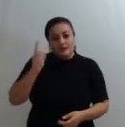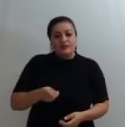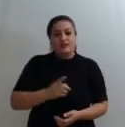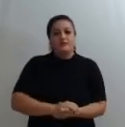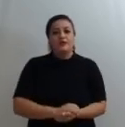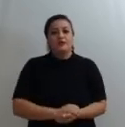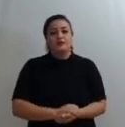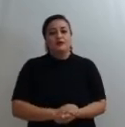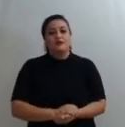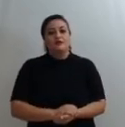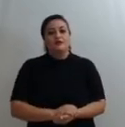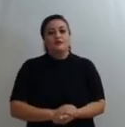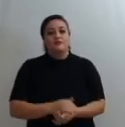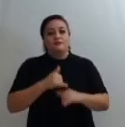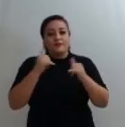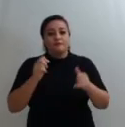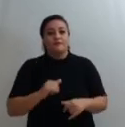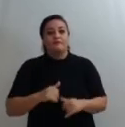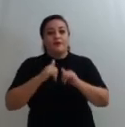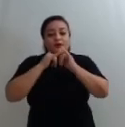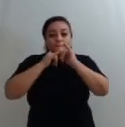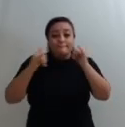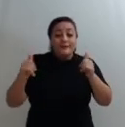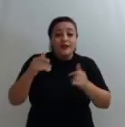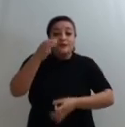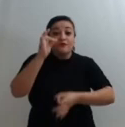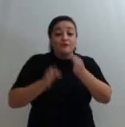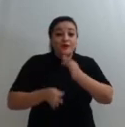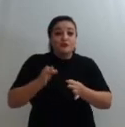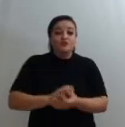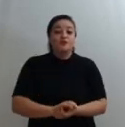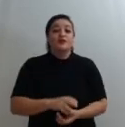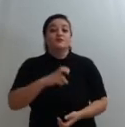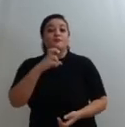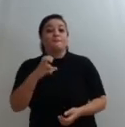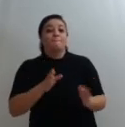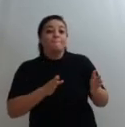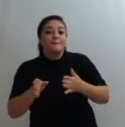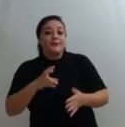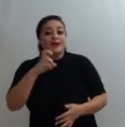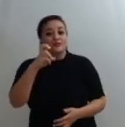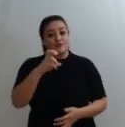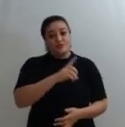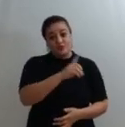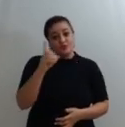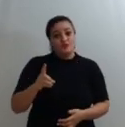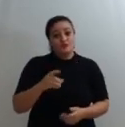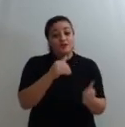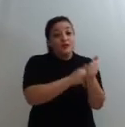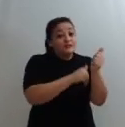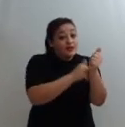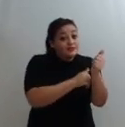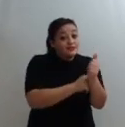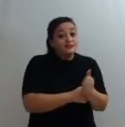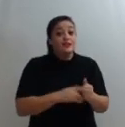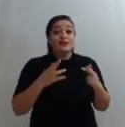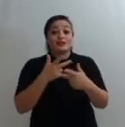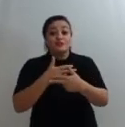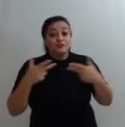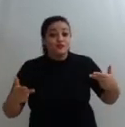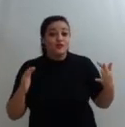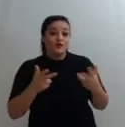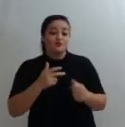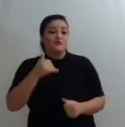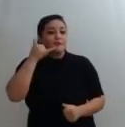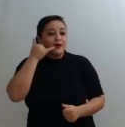paciente para informar ao juízo, no prazo de 5 dias, a senha dos aparelhos eletrônicos apreendidos na busca e apreensão, diversamente do